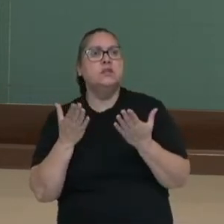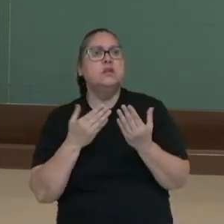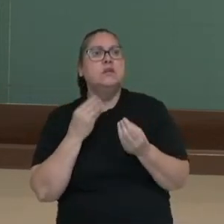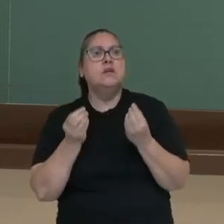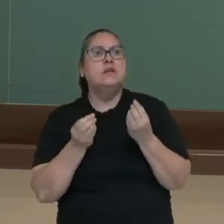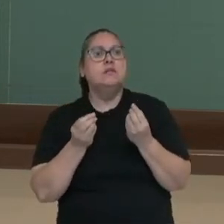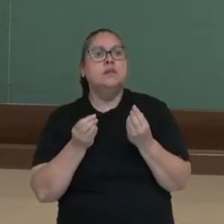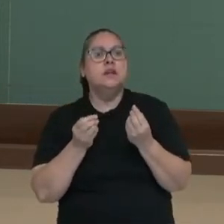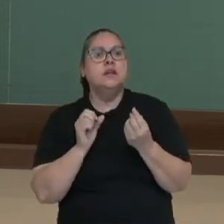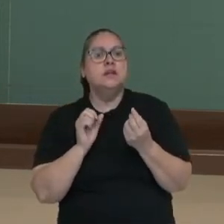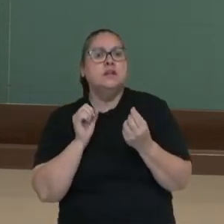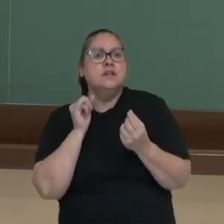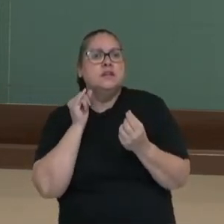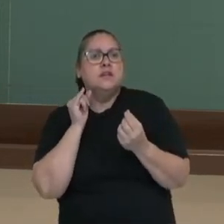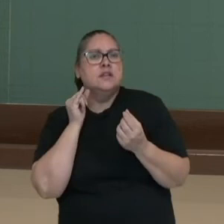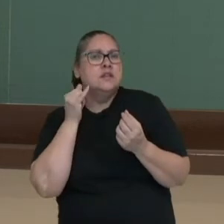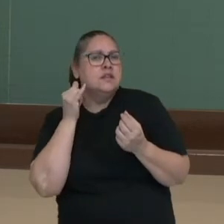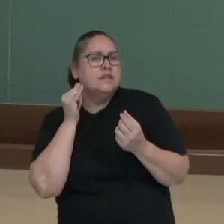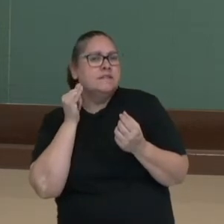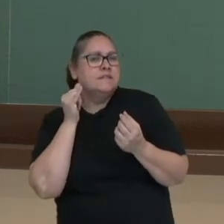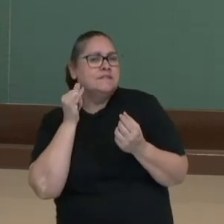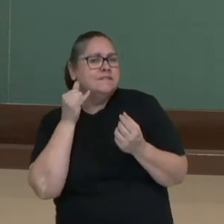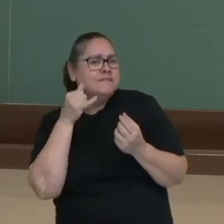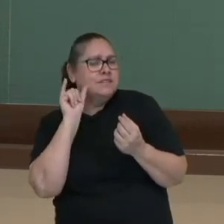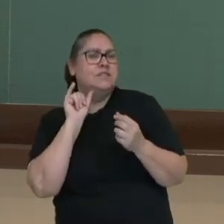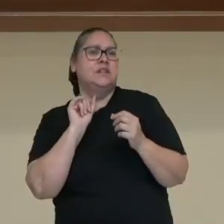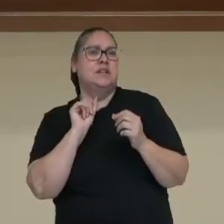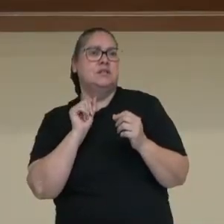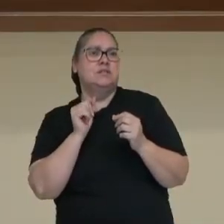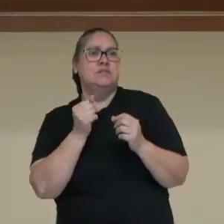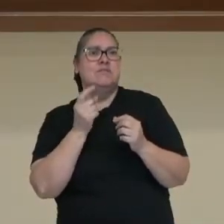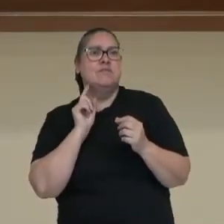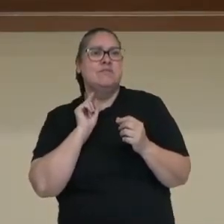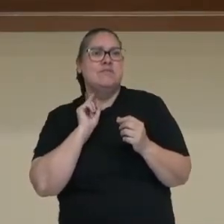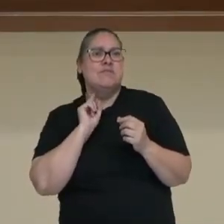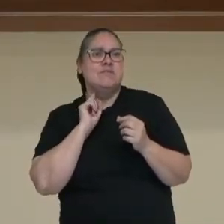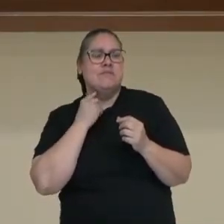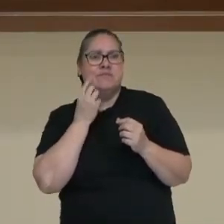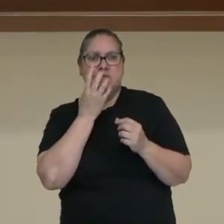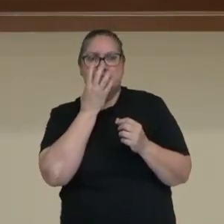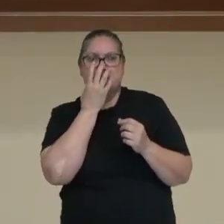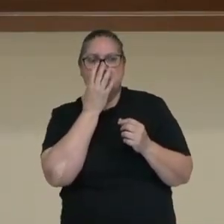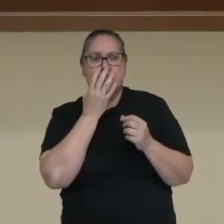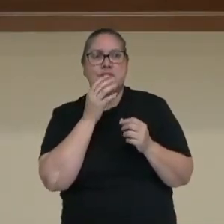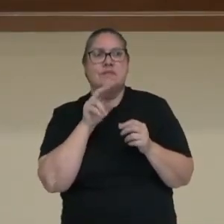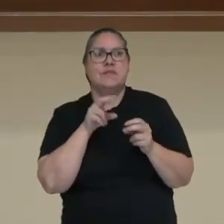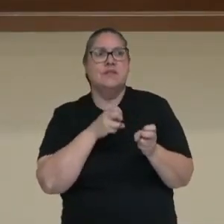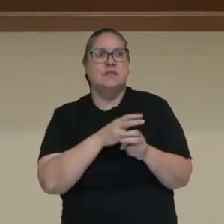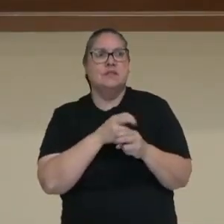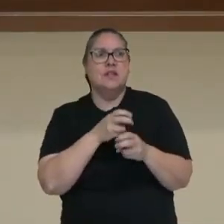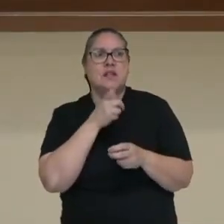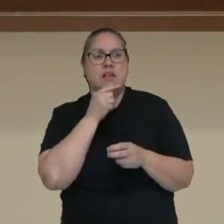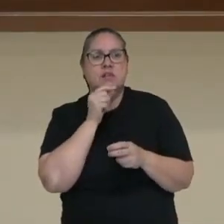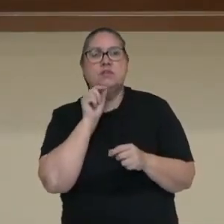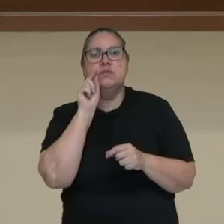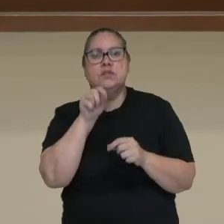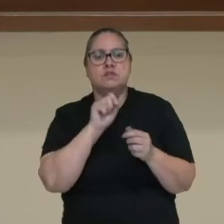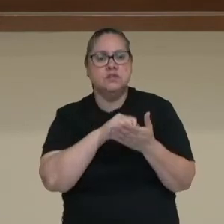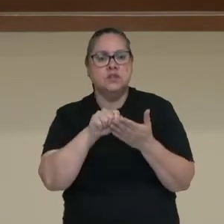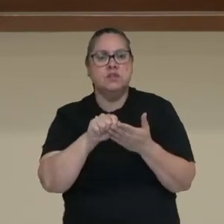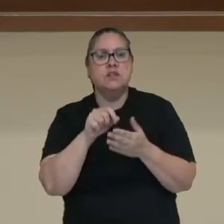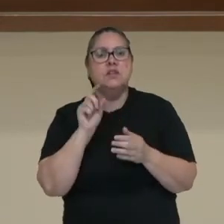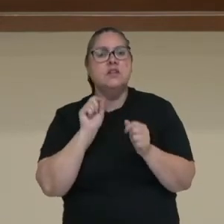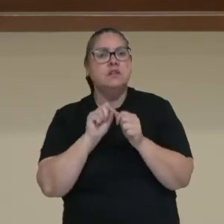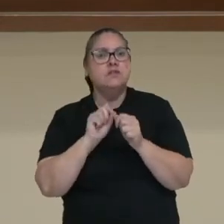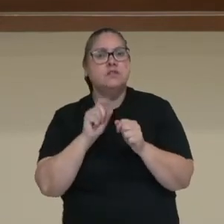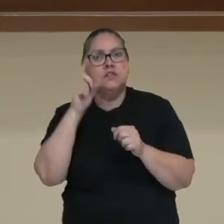para evitar a contaminação das águas. Então agora vocês vão pensar e vão escrever o que é possível ser feito no dia a dia para